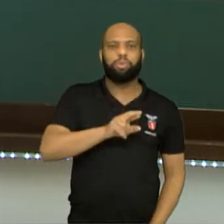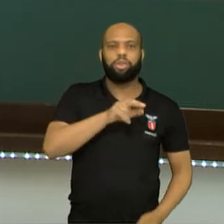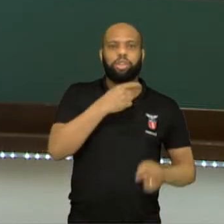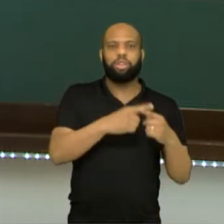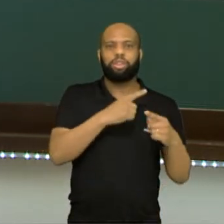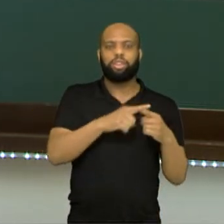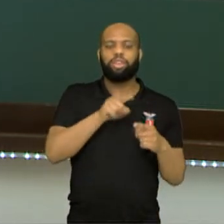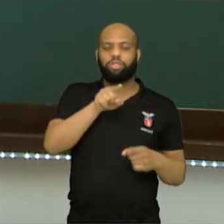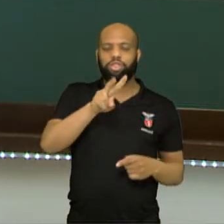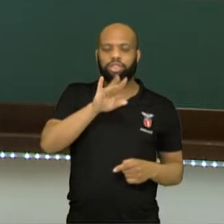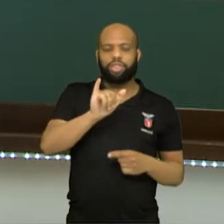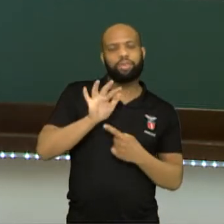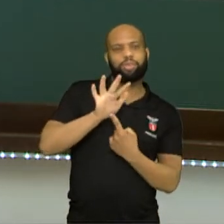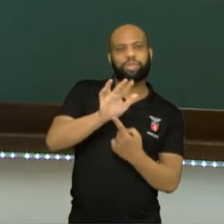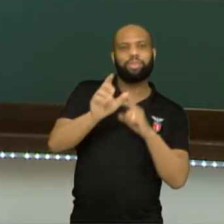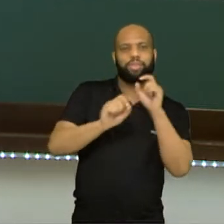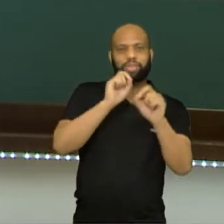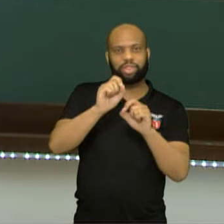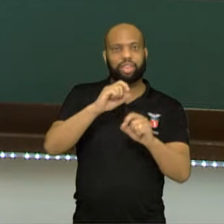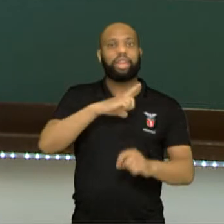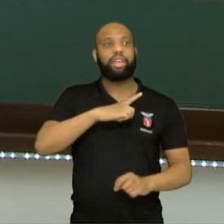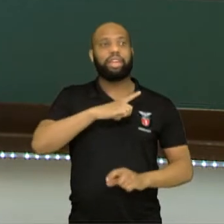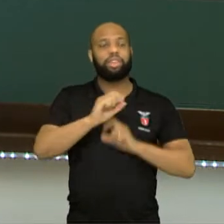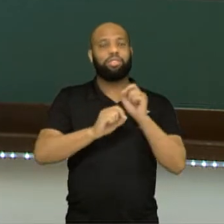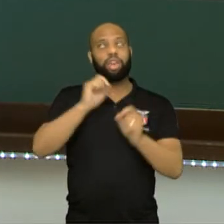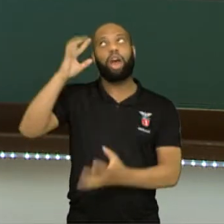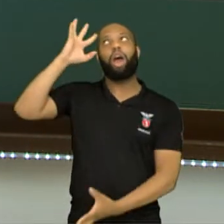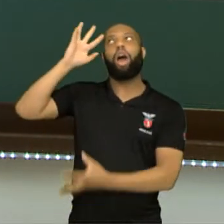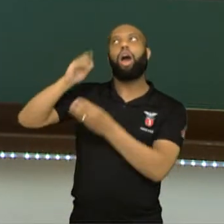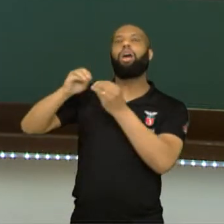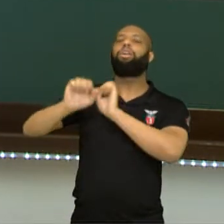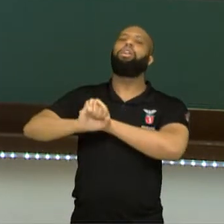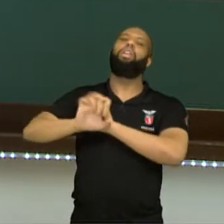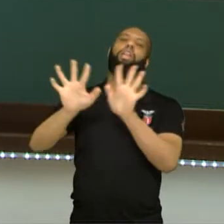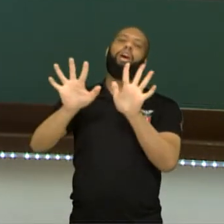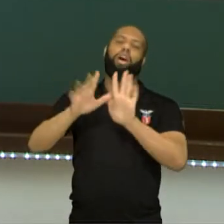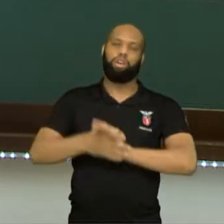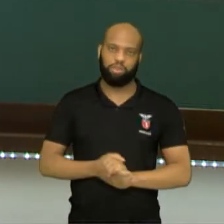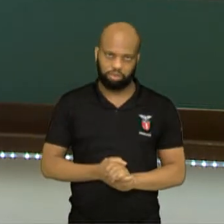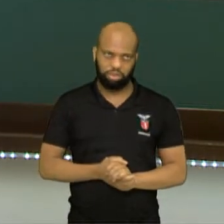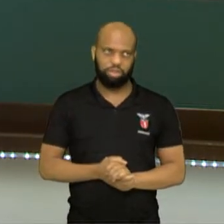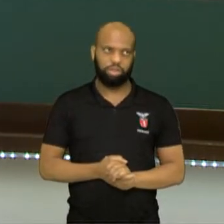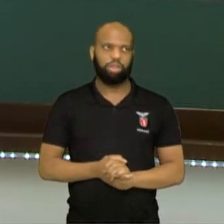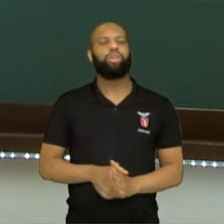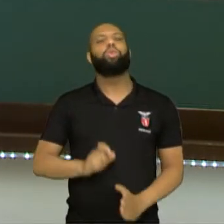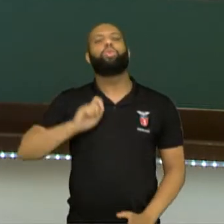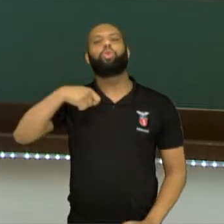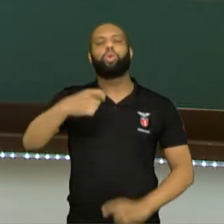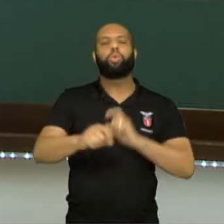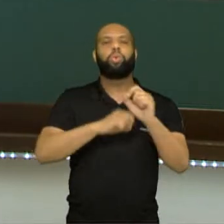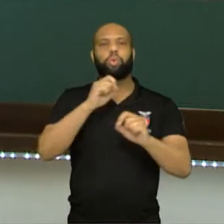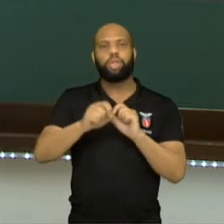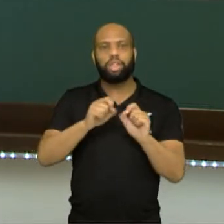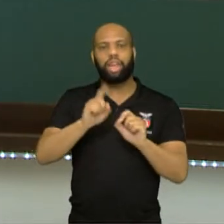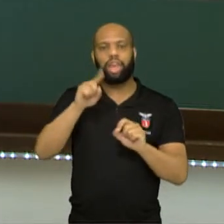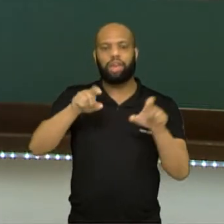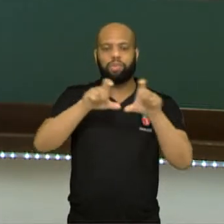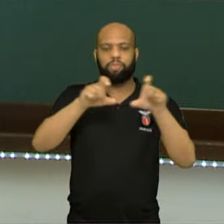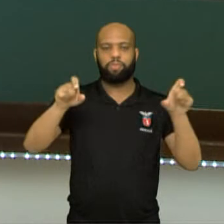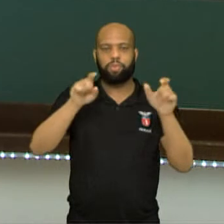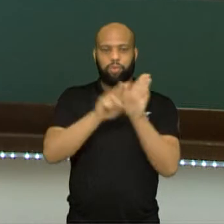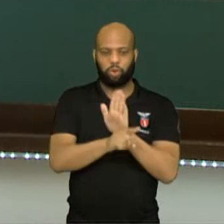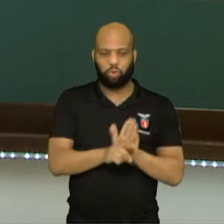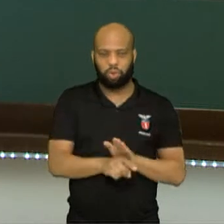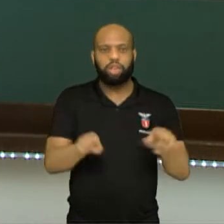você mostre ali que houve um entendimento da sua parte com o enunciado do problema e